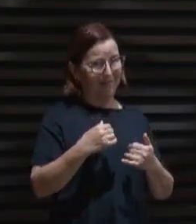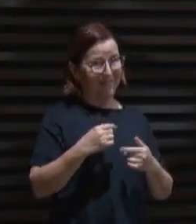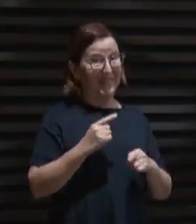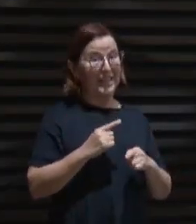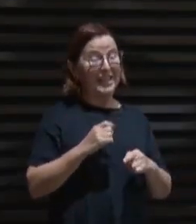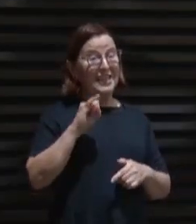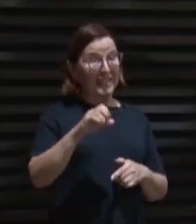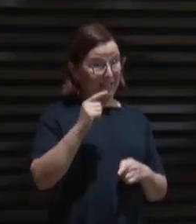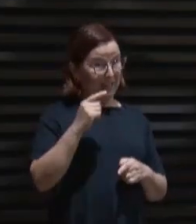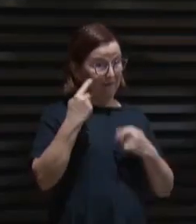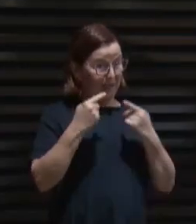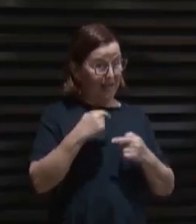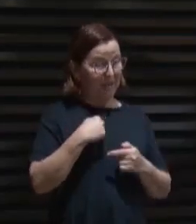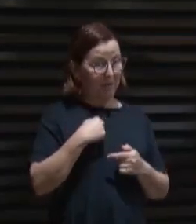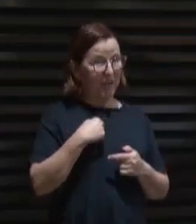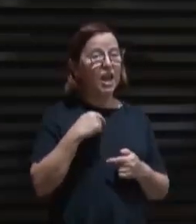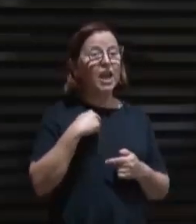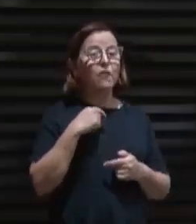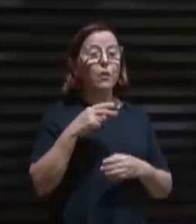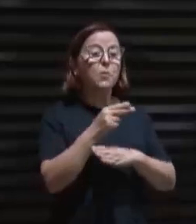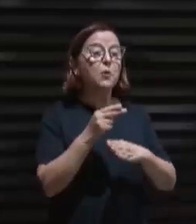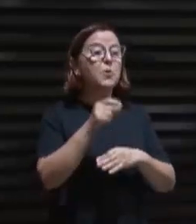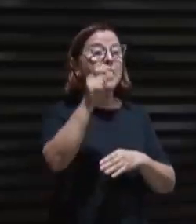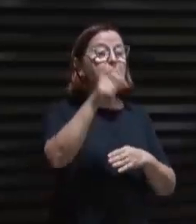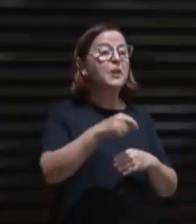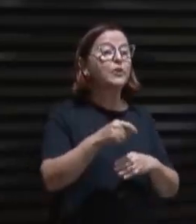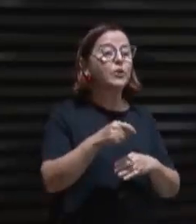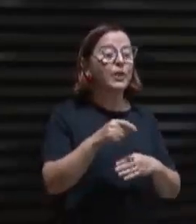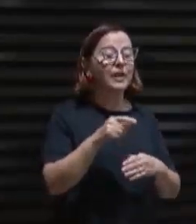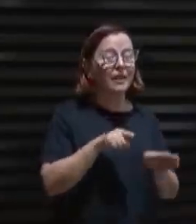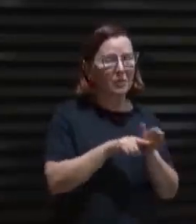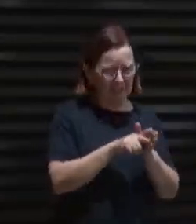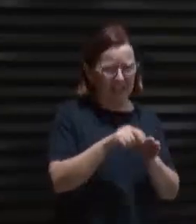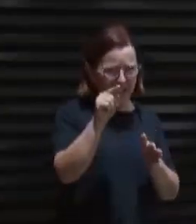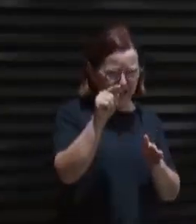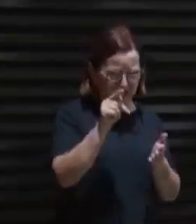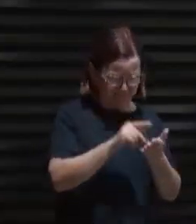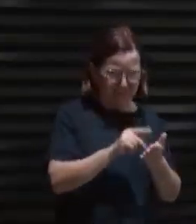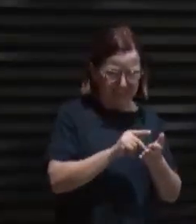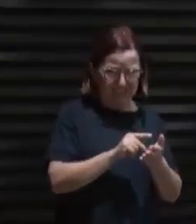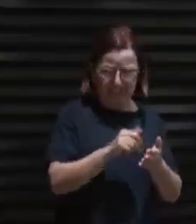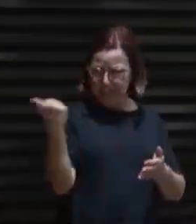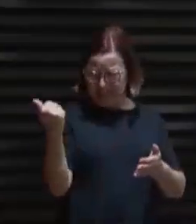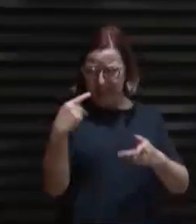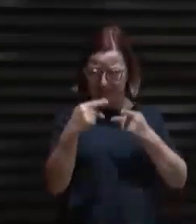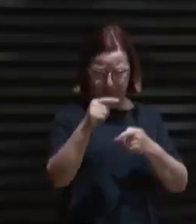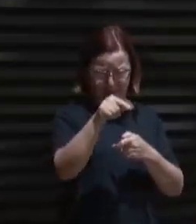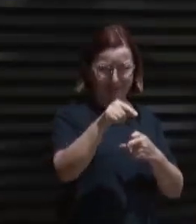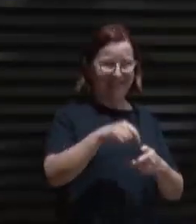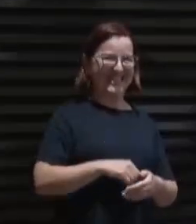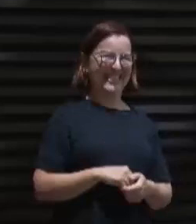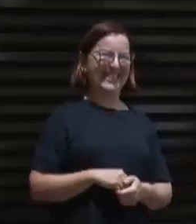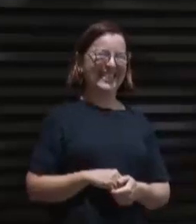Vai entrar na fila. Ou cala-se ou trabalha para restaurar essas vidas. Porque nós não somos um monte